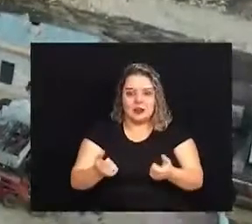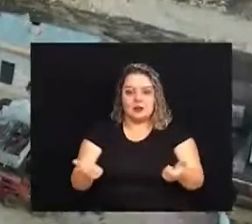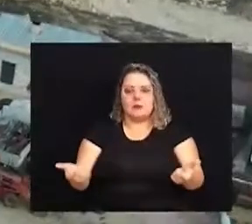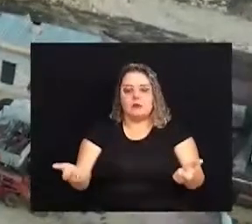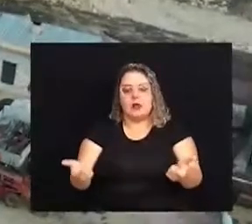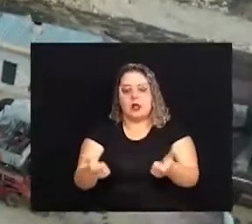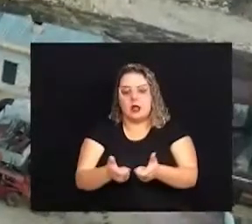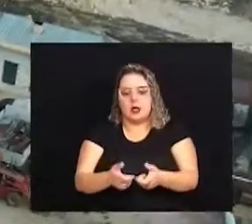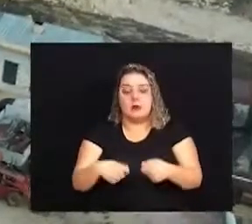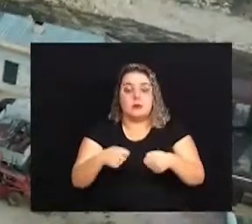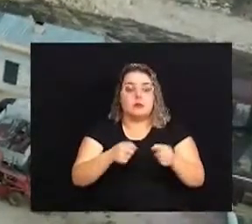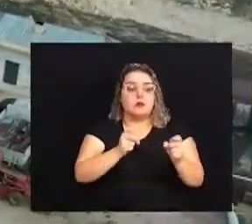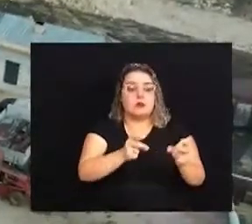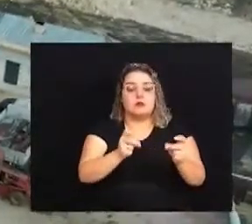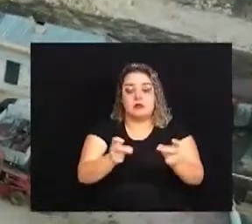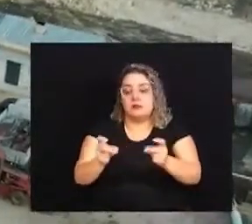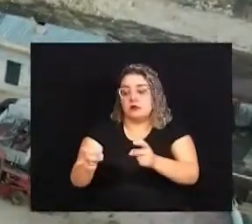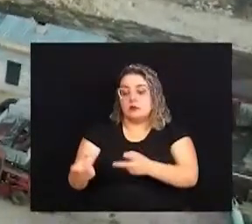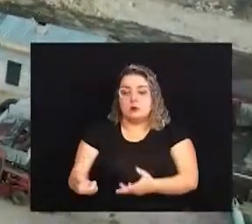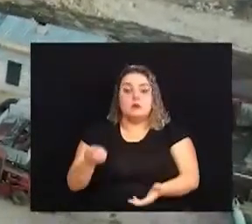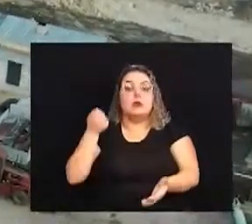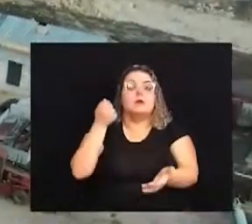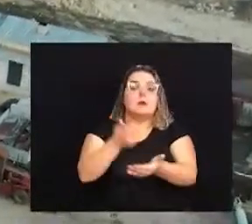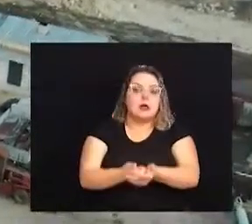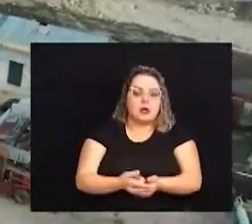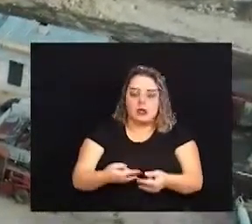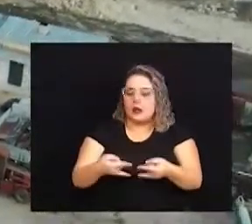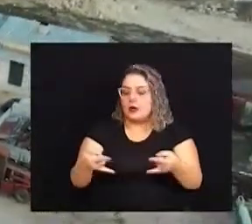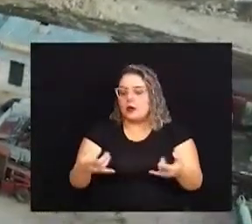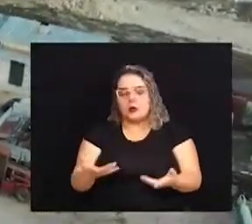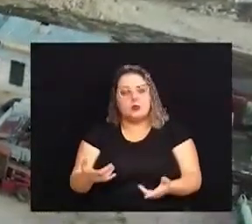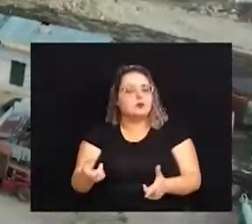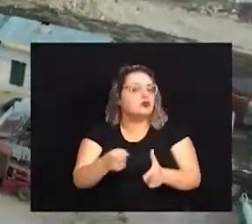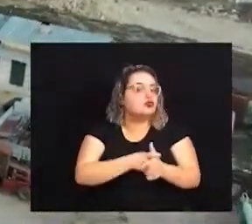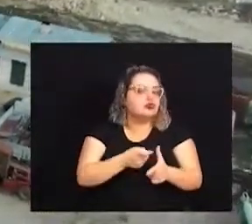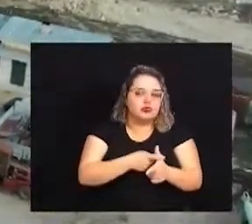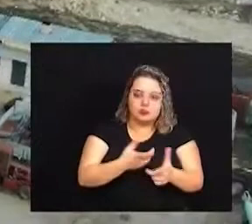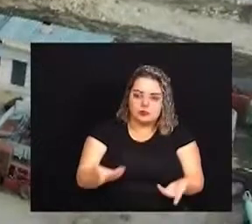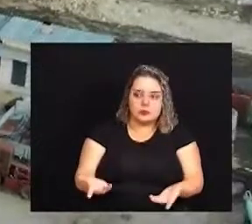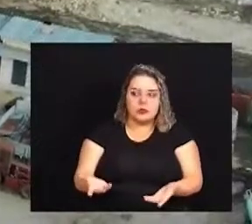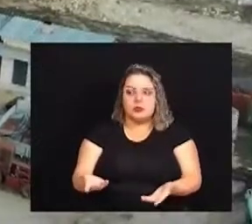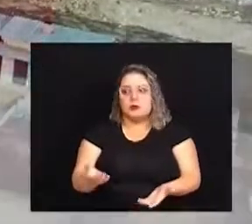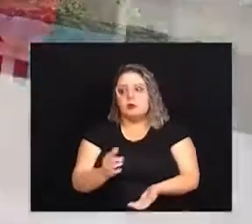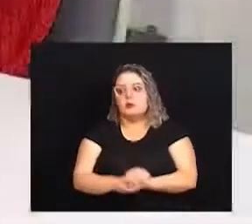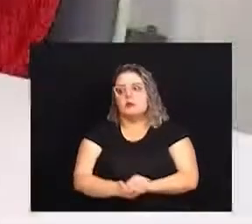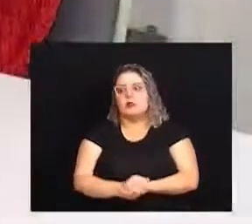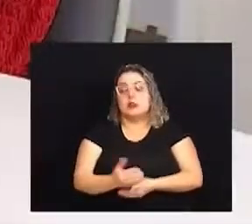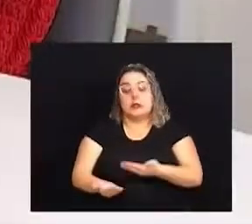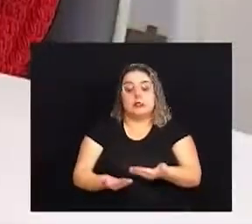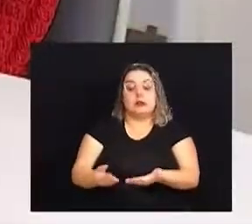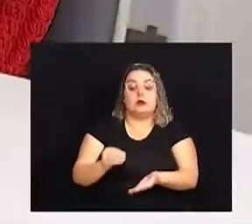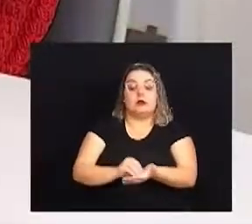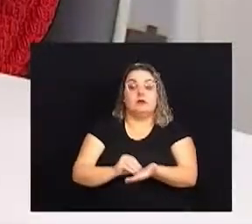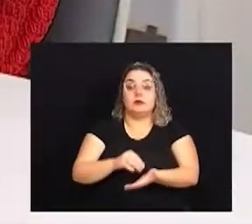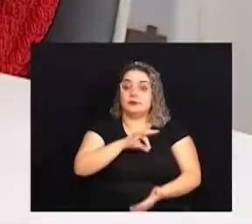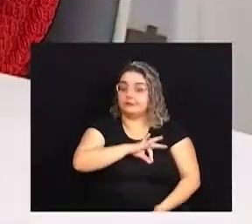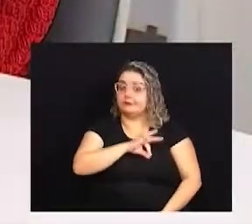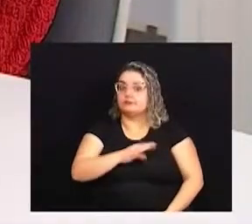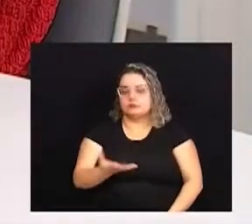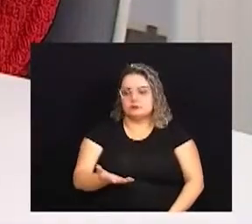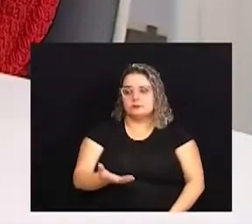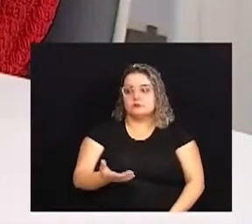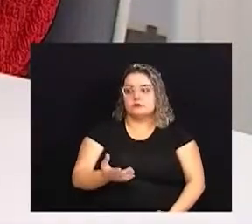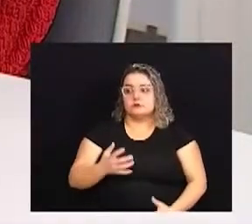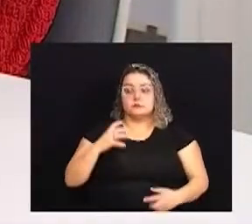carro. E pessoas precisam vender coisas para poder pagar contas ou lidar com falta de renda. E muitas vezes,